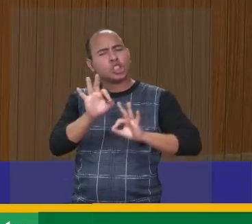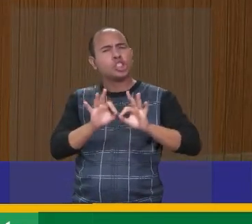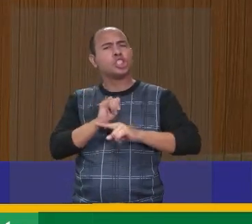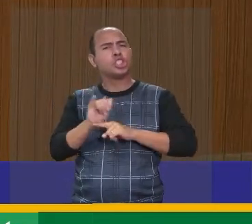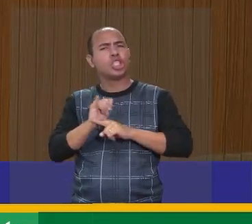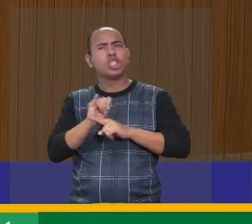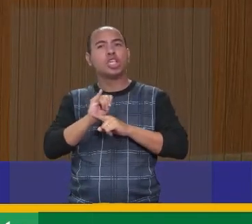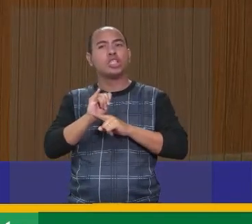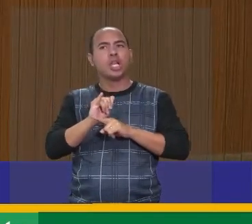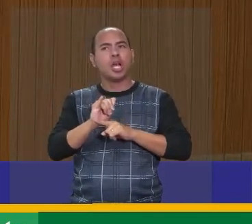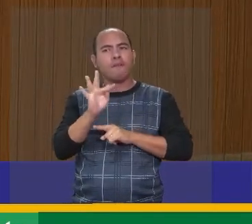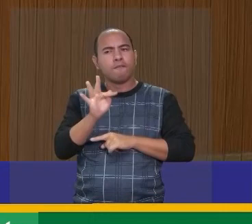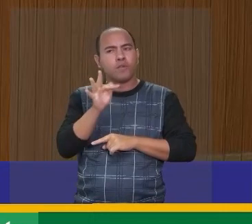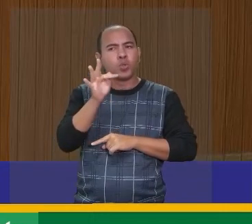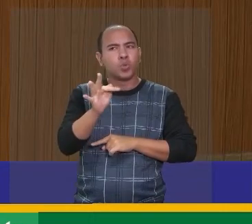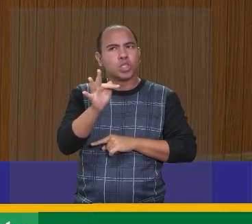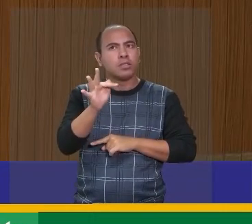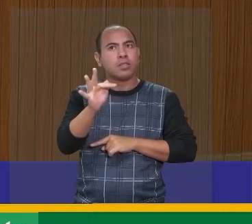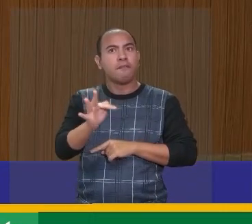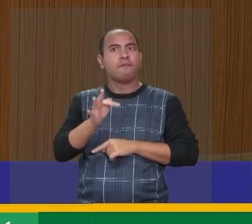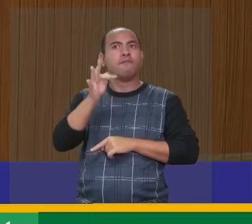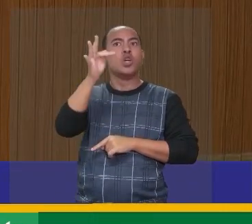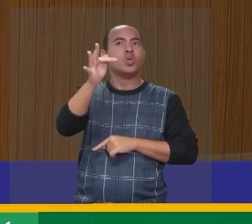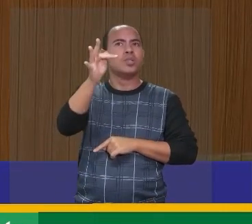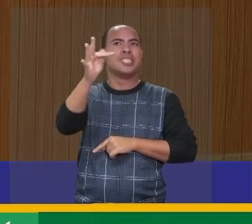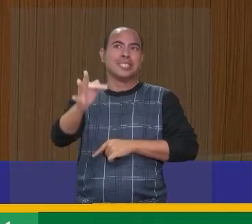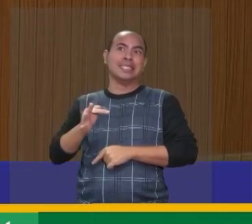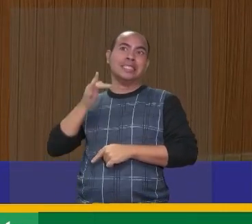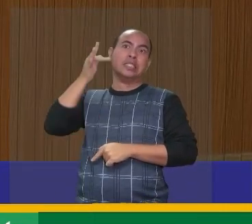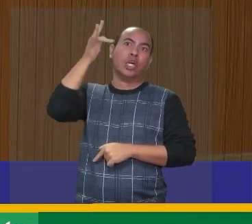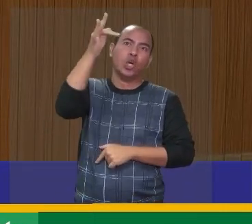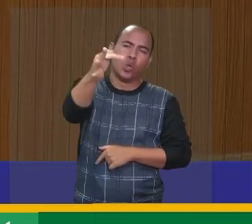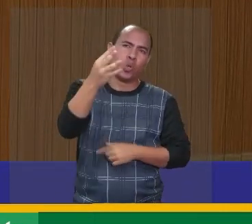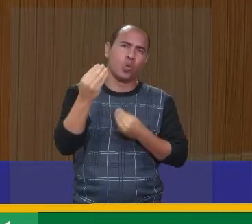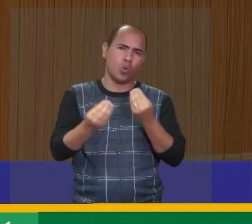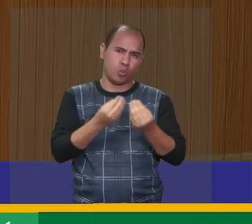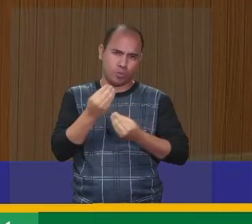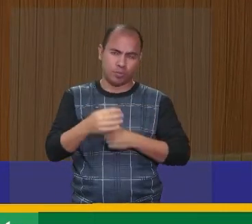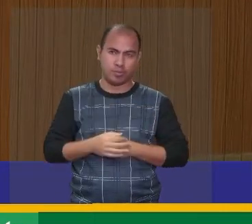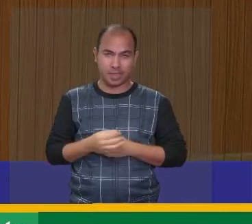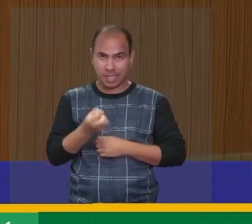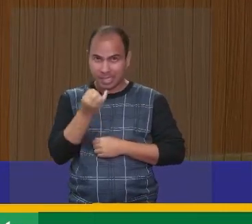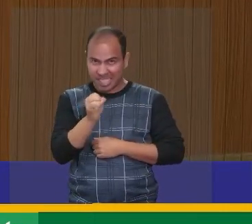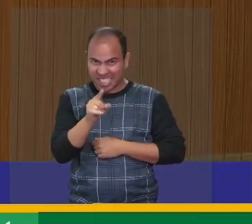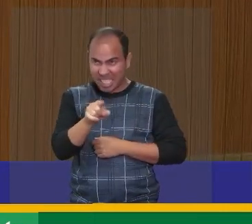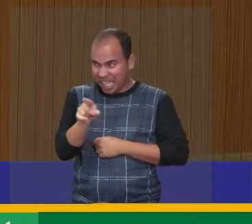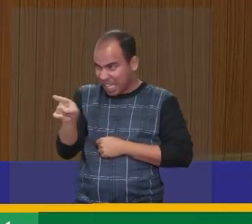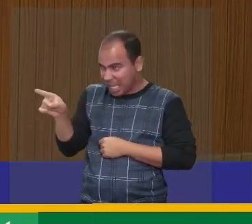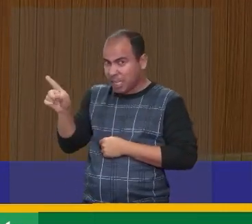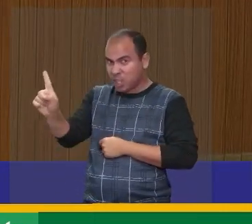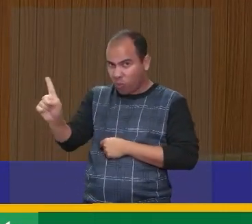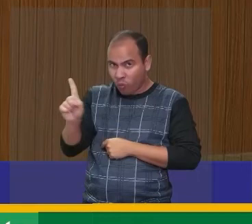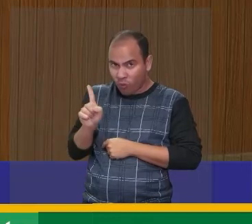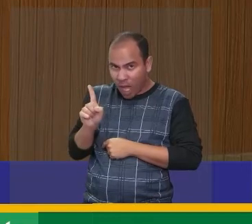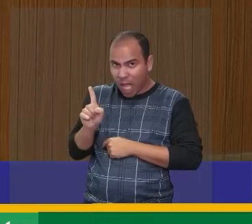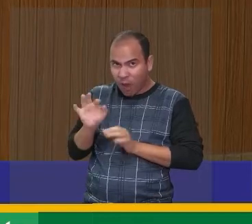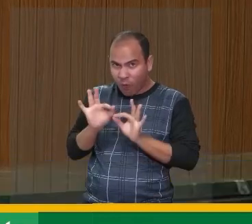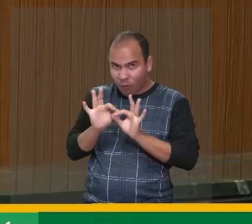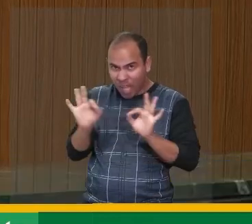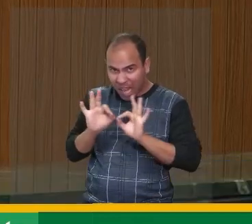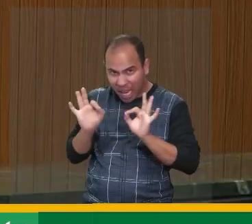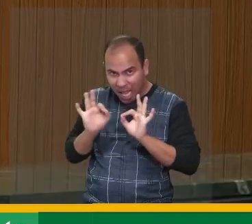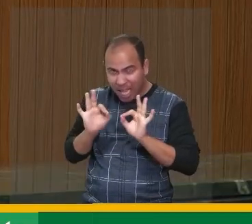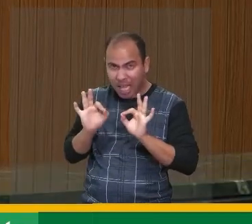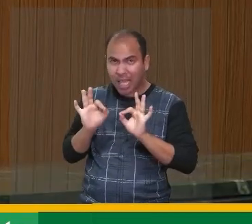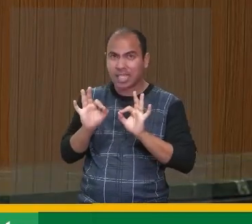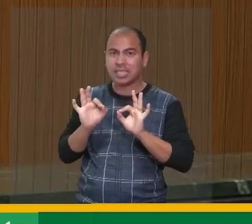do dia para outro mas se eles não virem e ficou combinado isso foi Clécio da explicação e mostrou